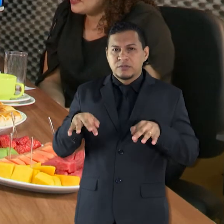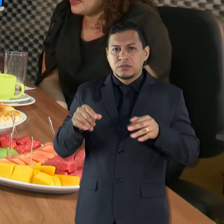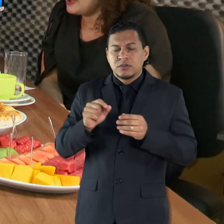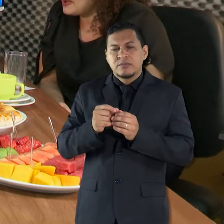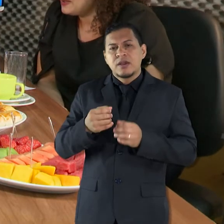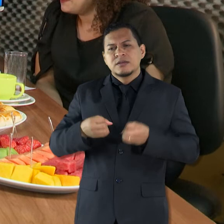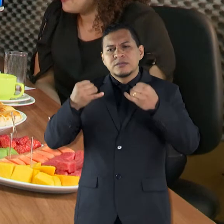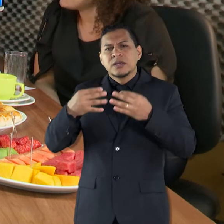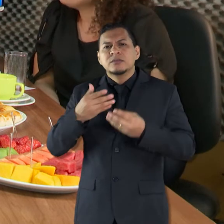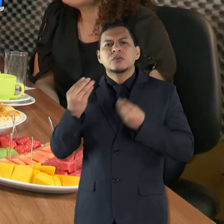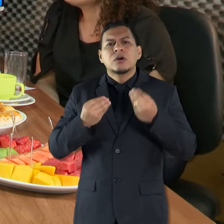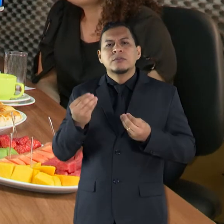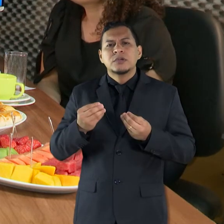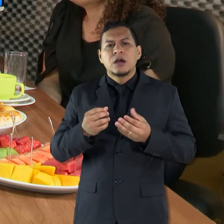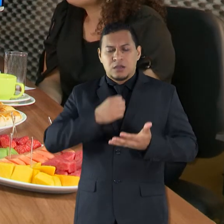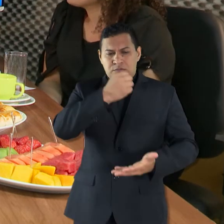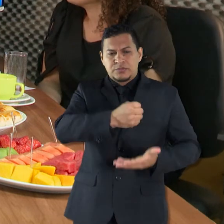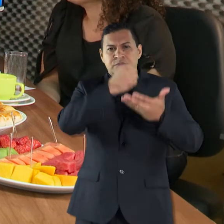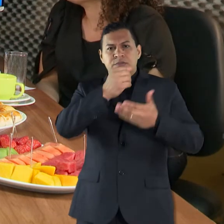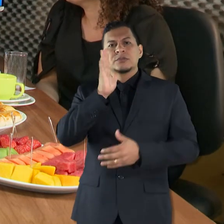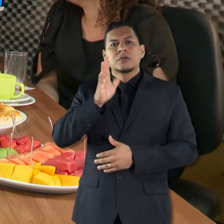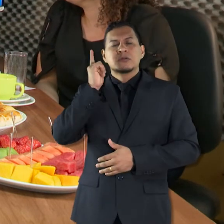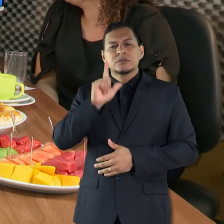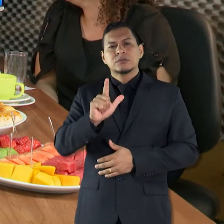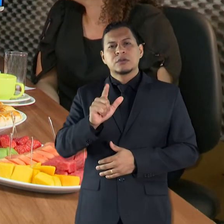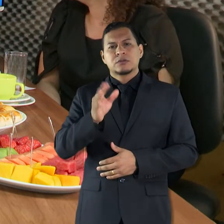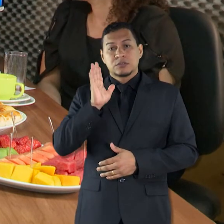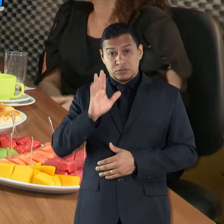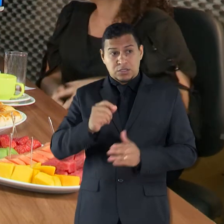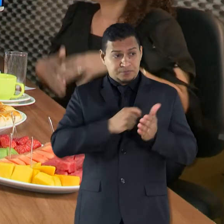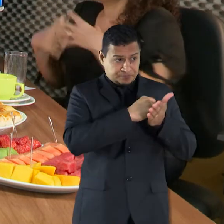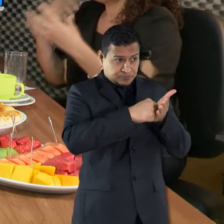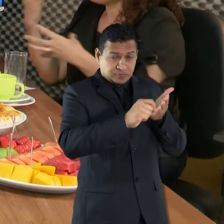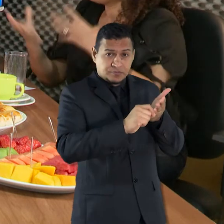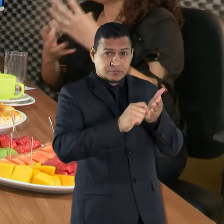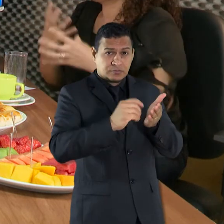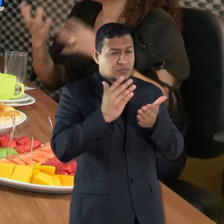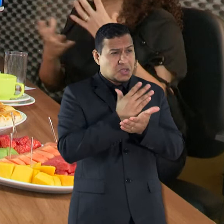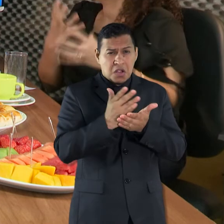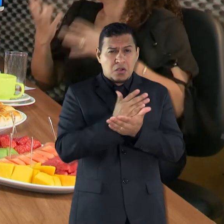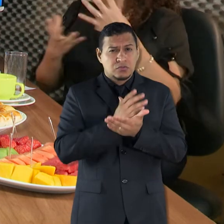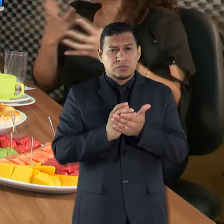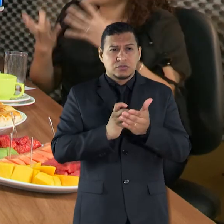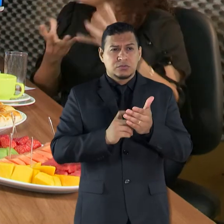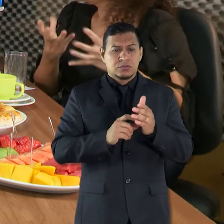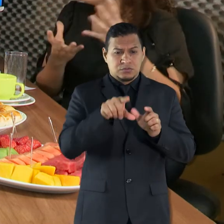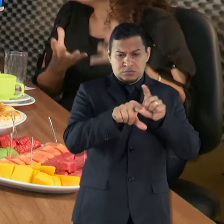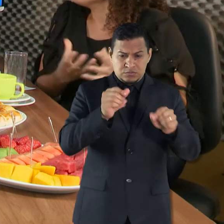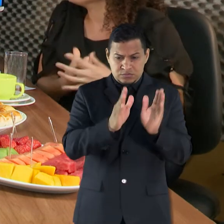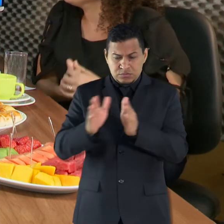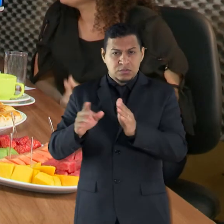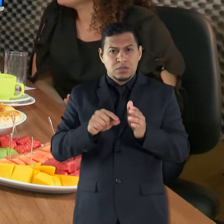gente encerrar, me falasse um pouquinho sobre as premiações que você já ganhou, né? Você já se inscreveu em alguns